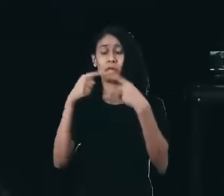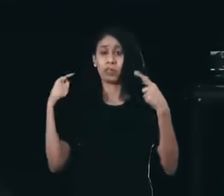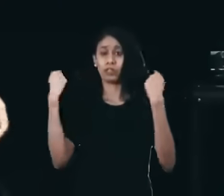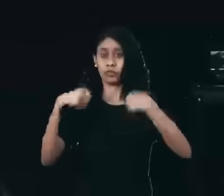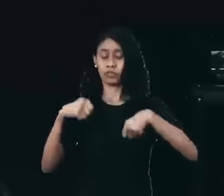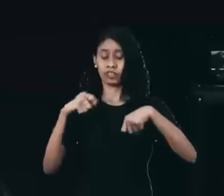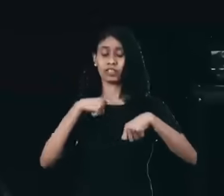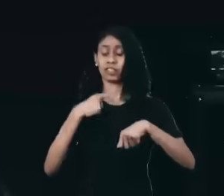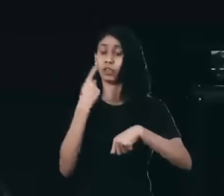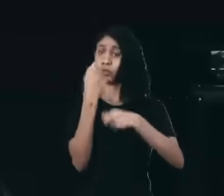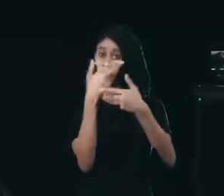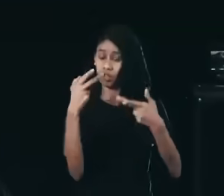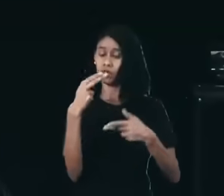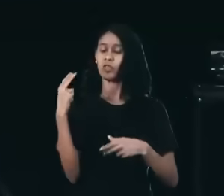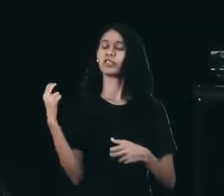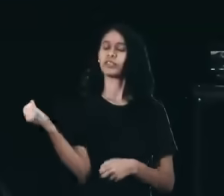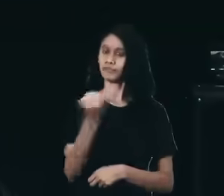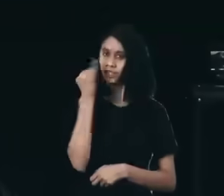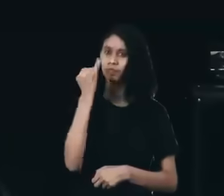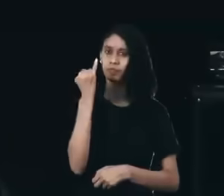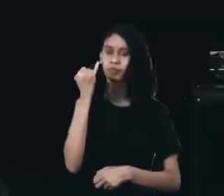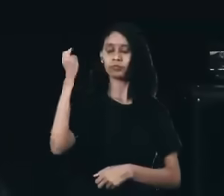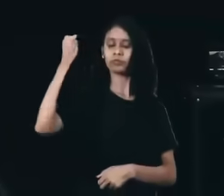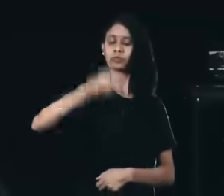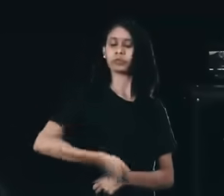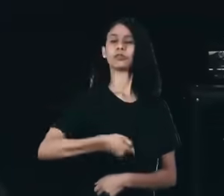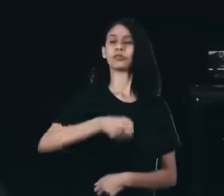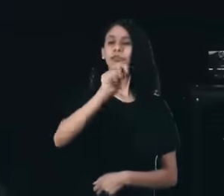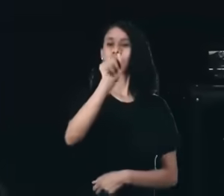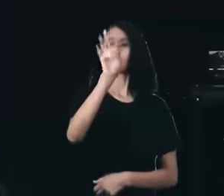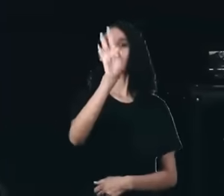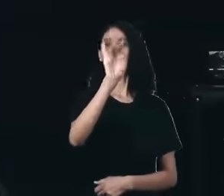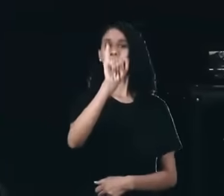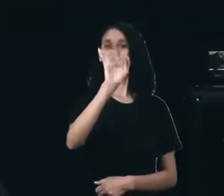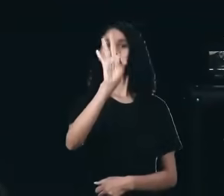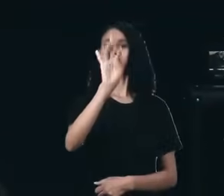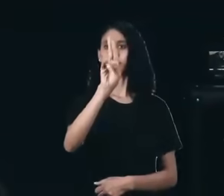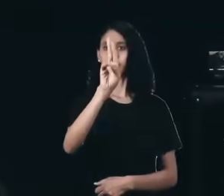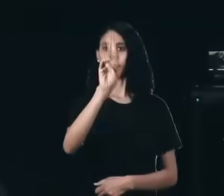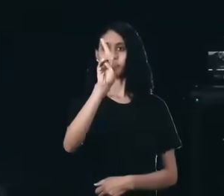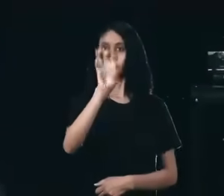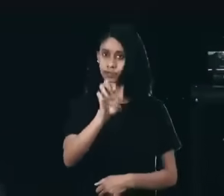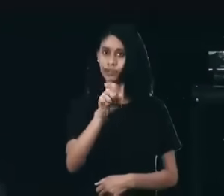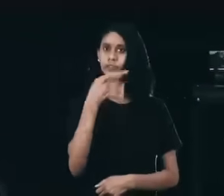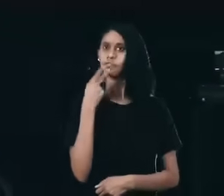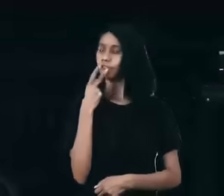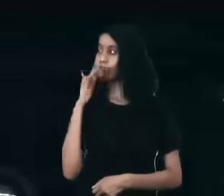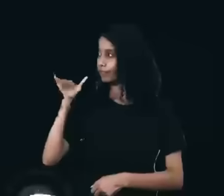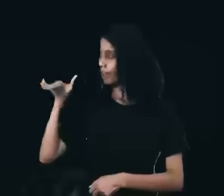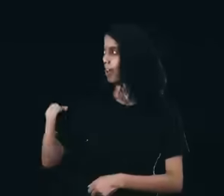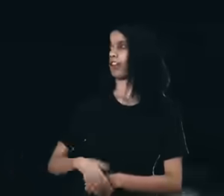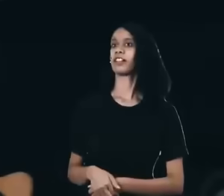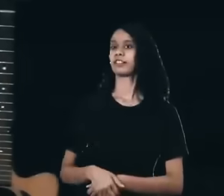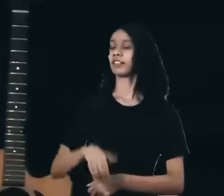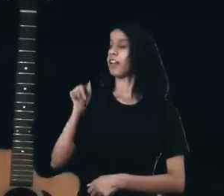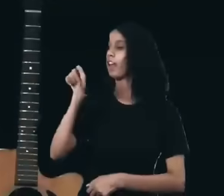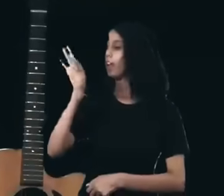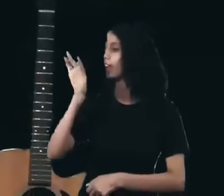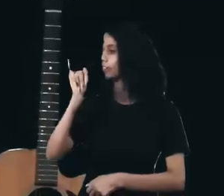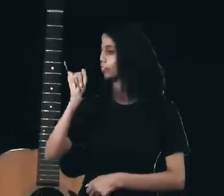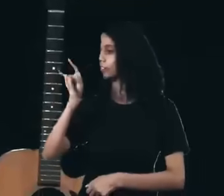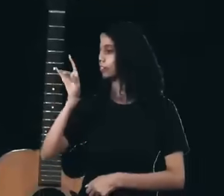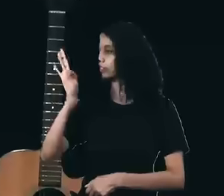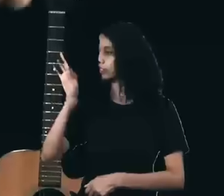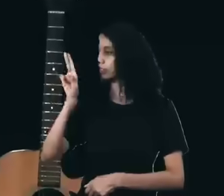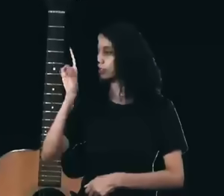atitude. Saculeja, sacode a mulher que está do seu lado e fala, atitude, mulher! Não, mas fala com vontade,